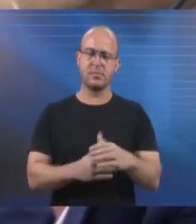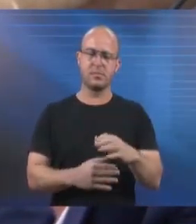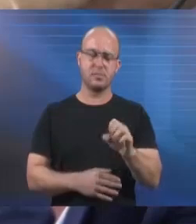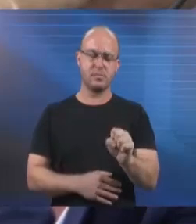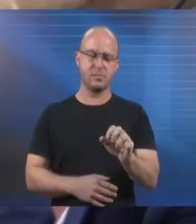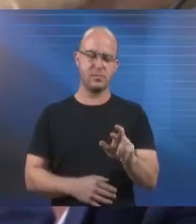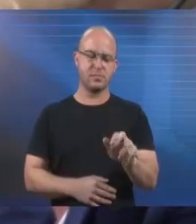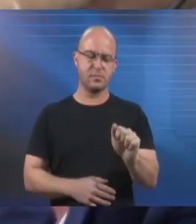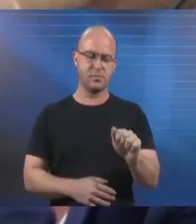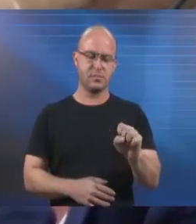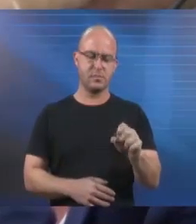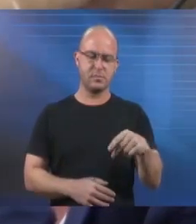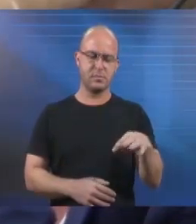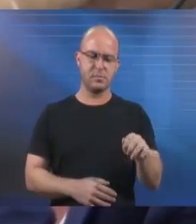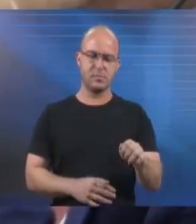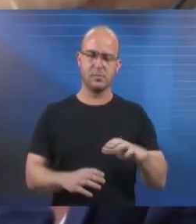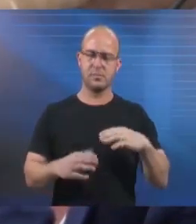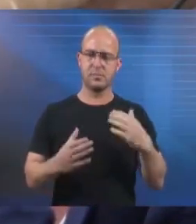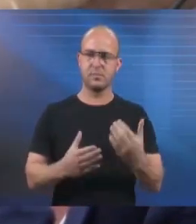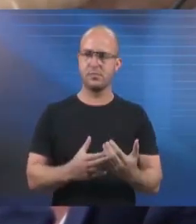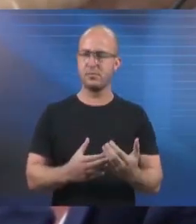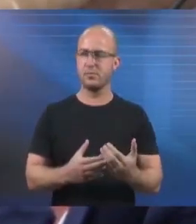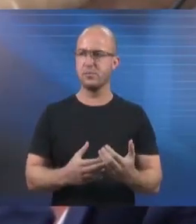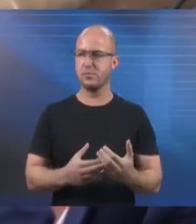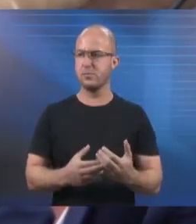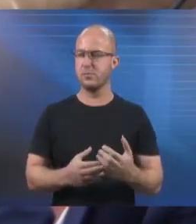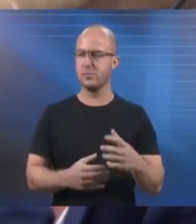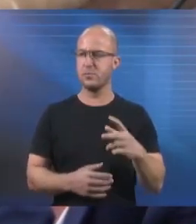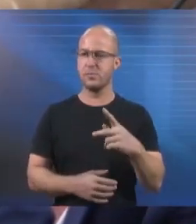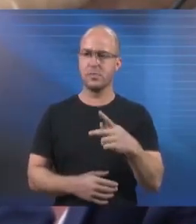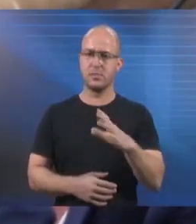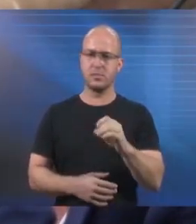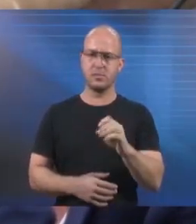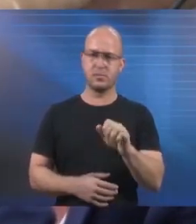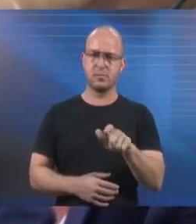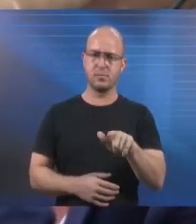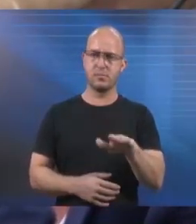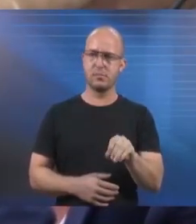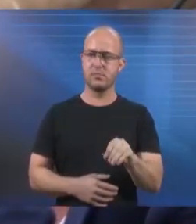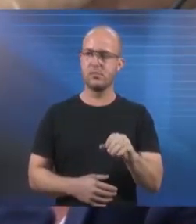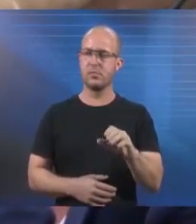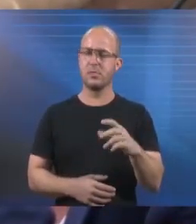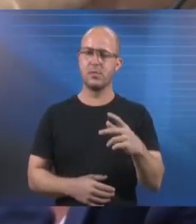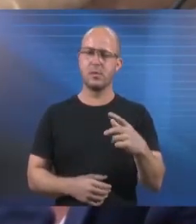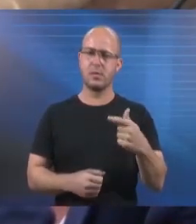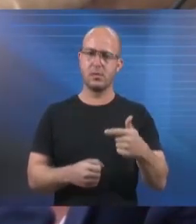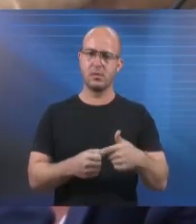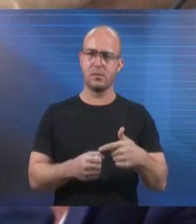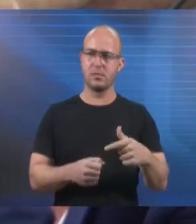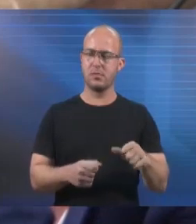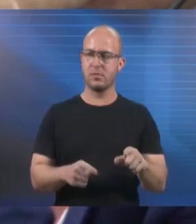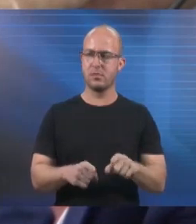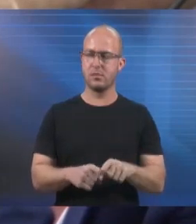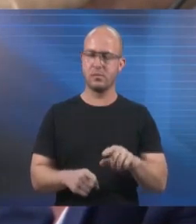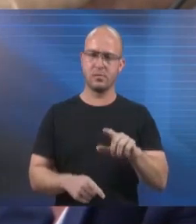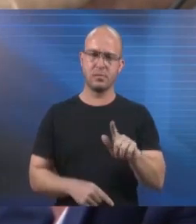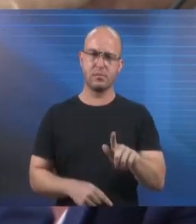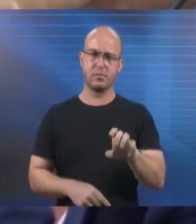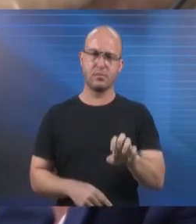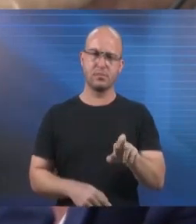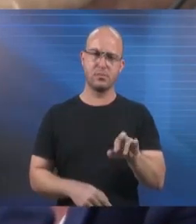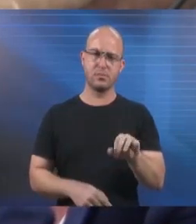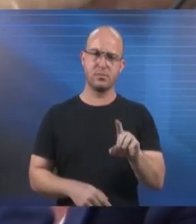Santana nas comunidades onde fica localizado o posto Albino e o posto de gasolina de Geraldo